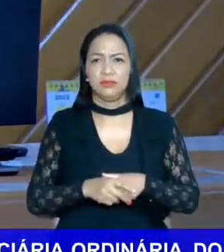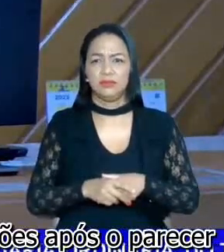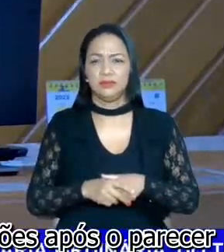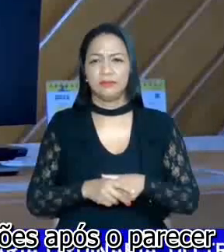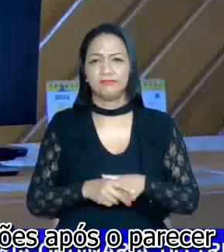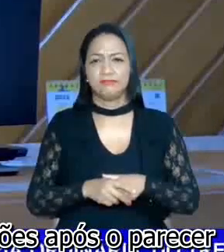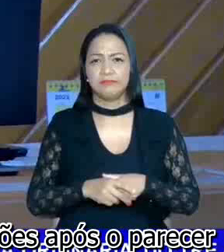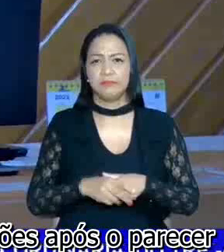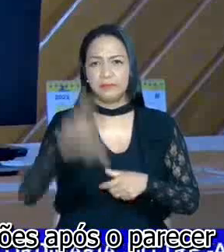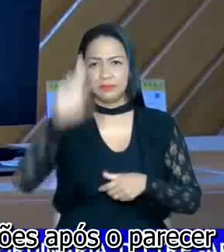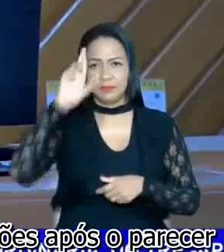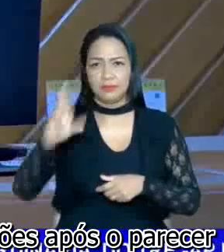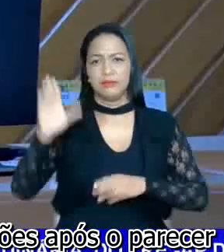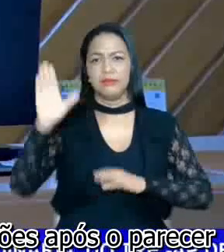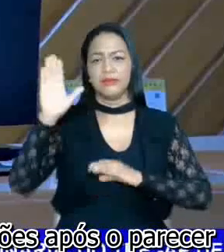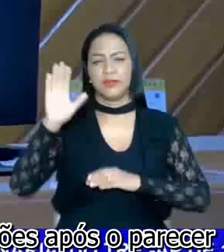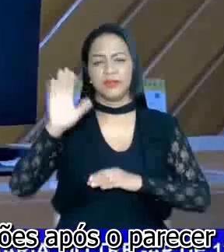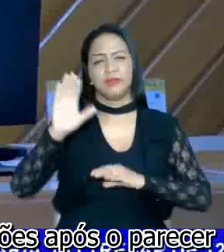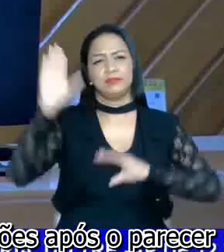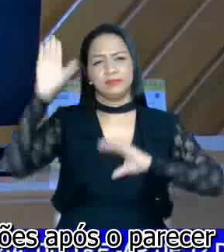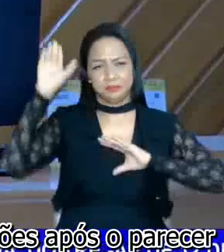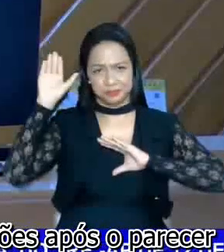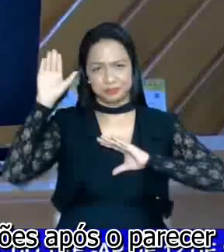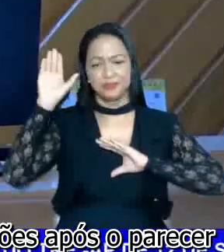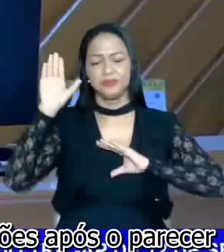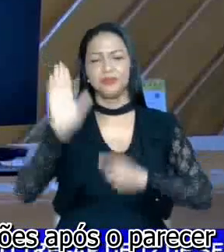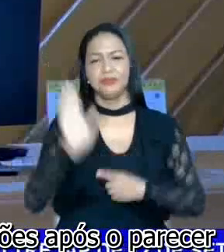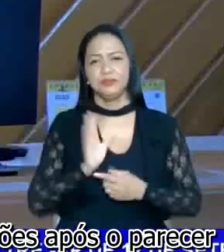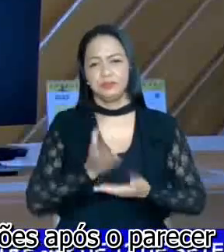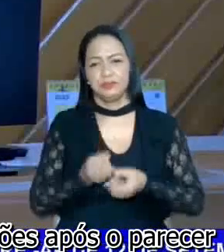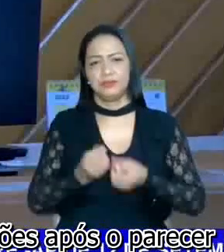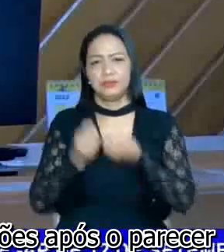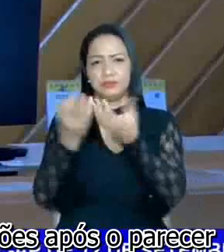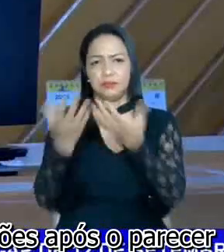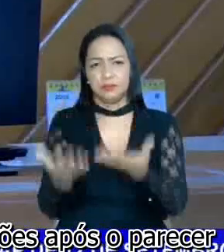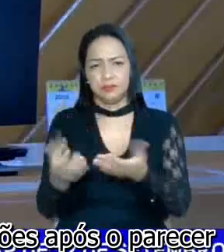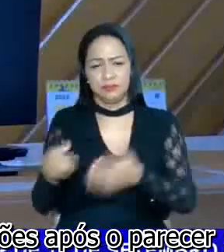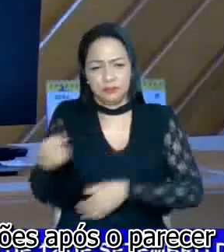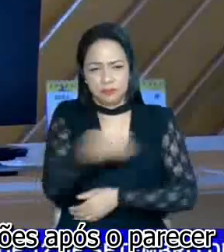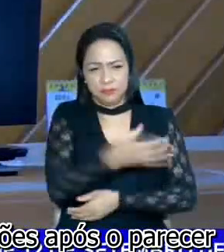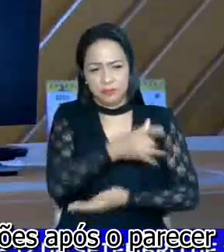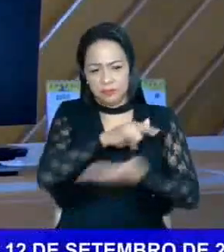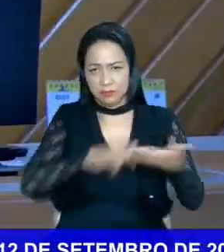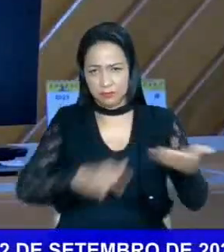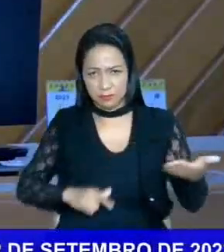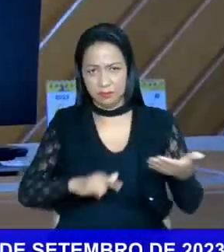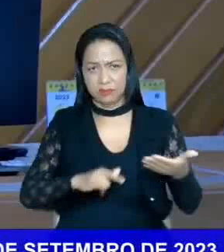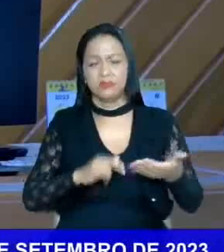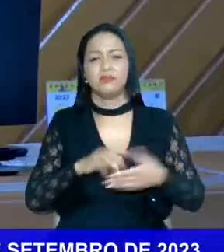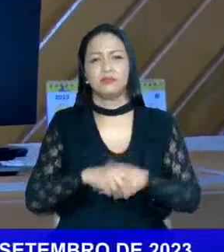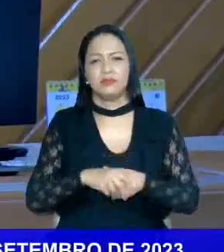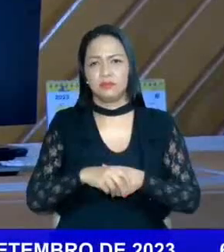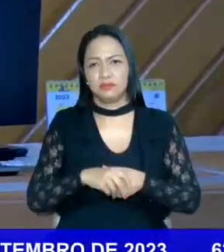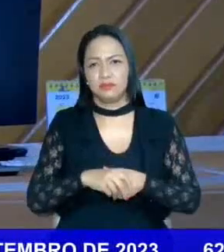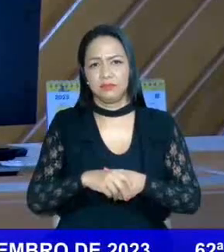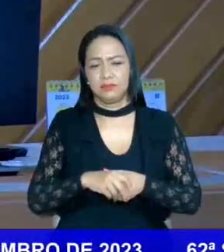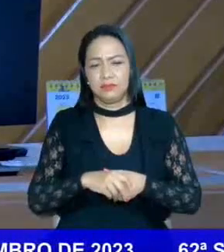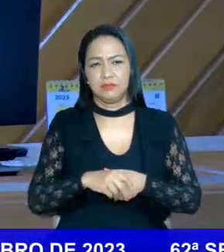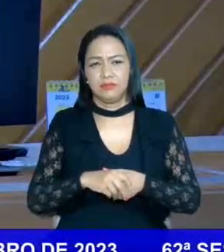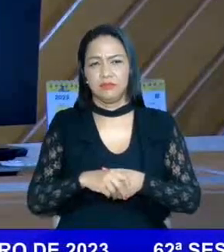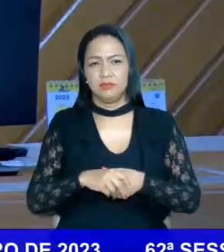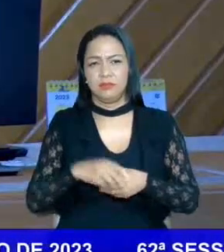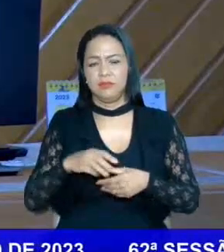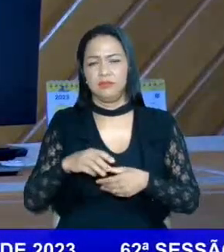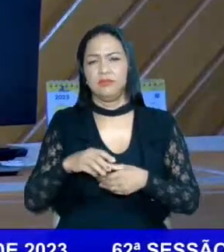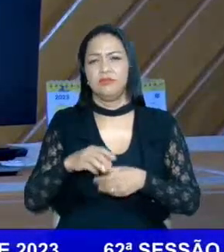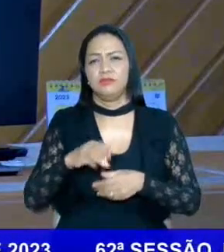O senhor candidato requerente apresentou novas documentações após o parecer do